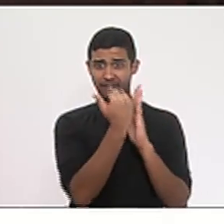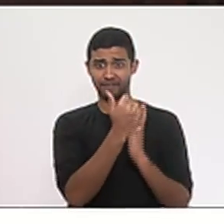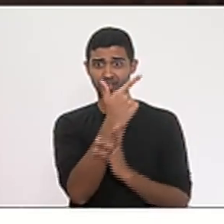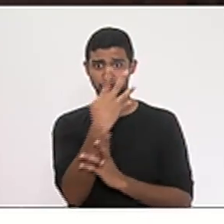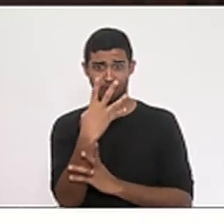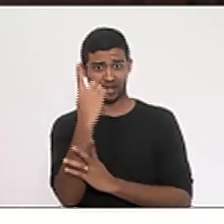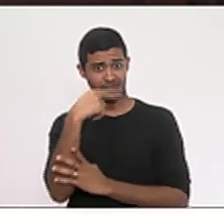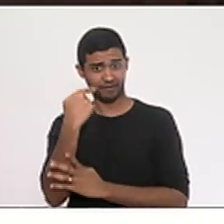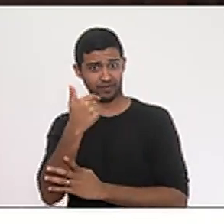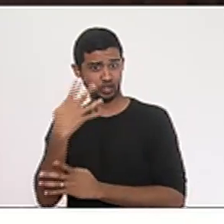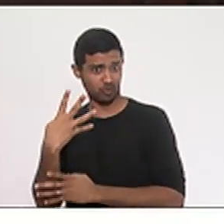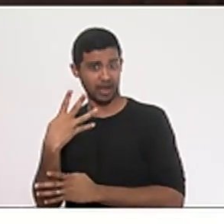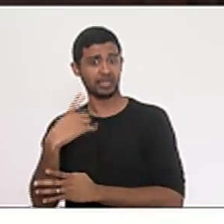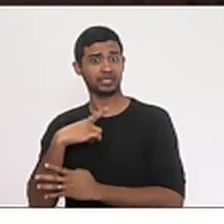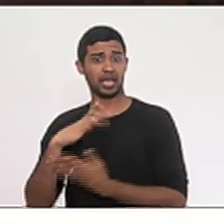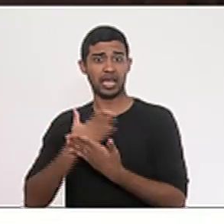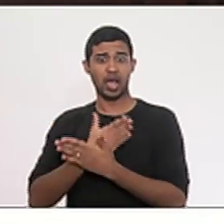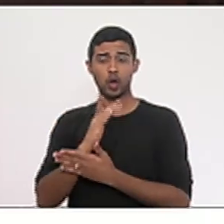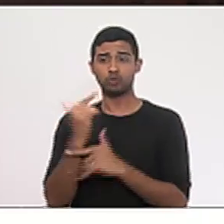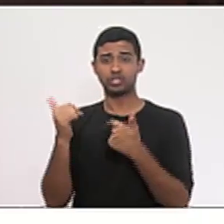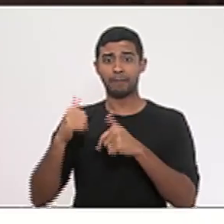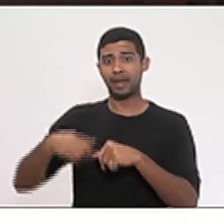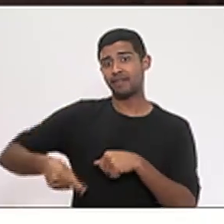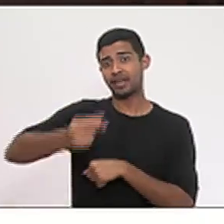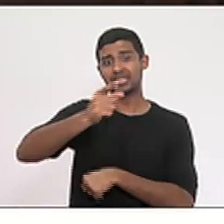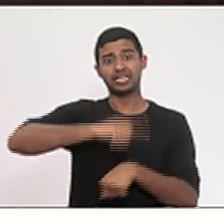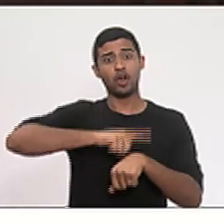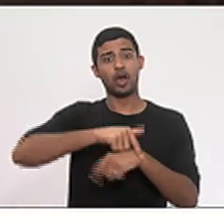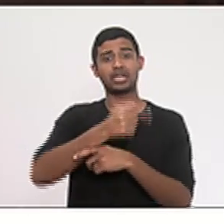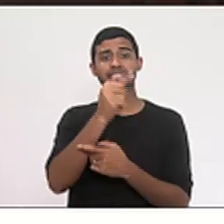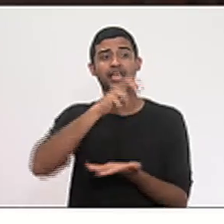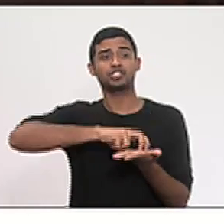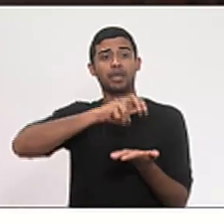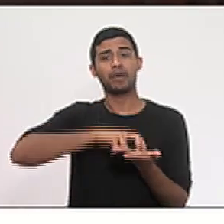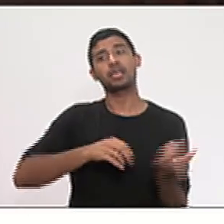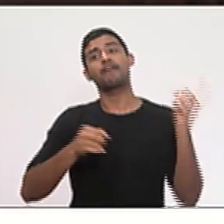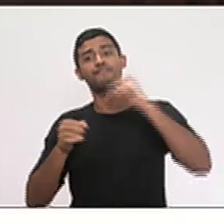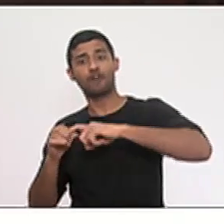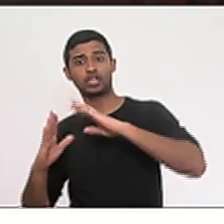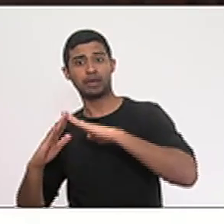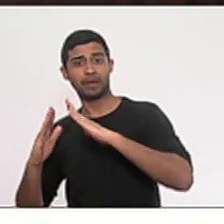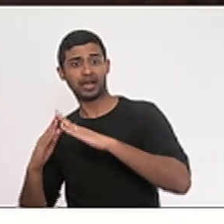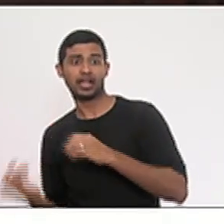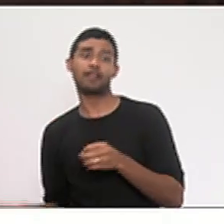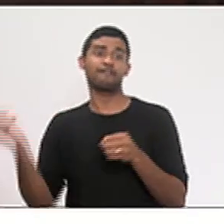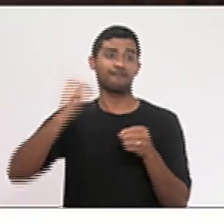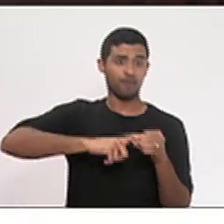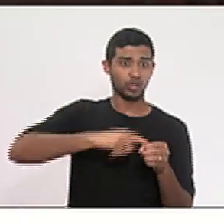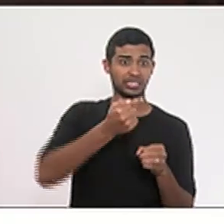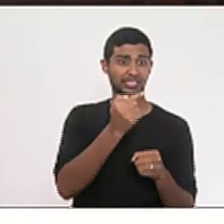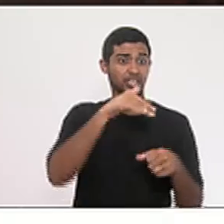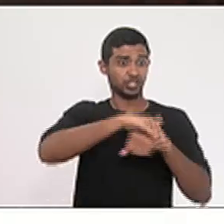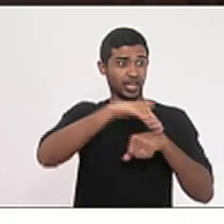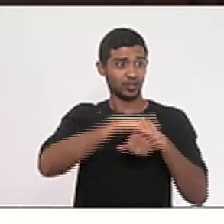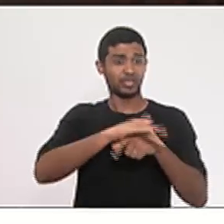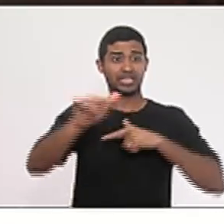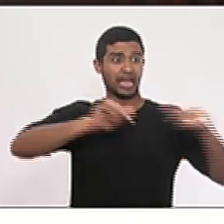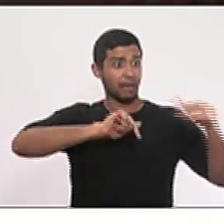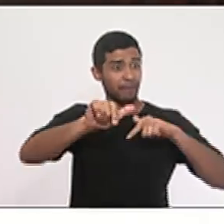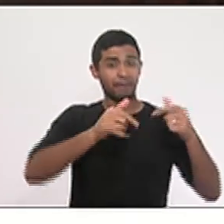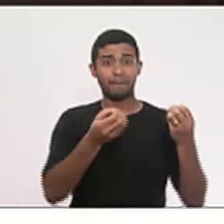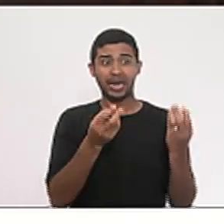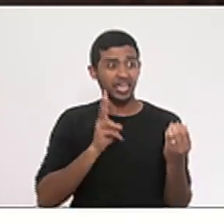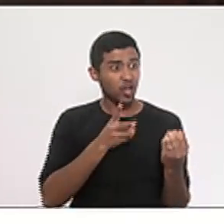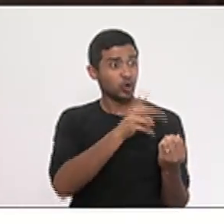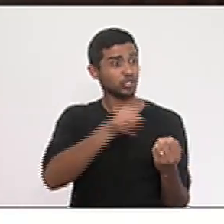tem estações que o trabalhador sai às 7 da manhã, vai para casa e volta às 7 da noite para assumir o serviço, para